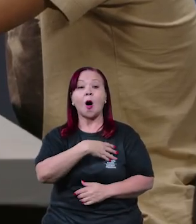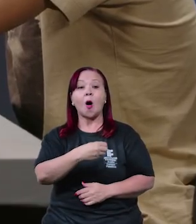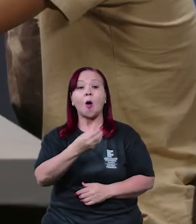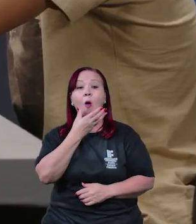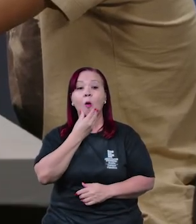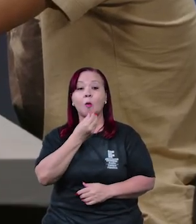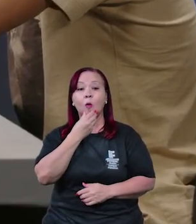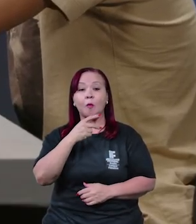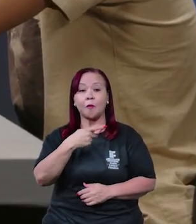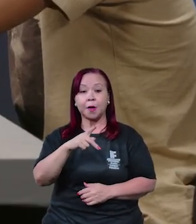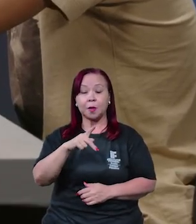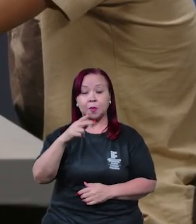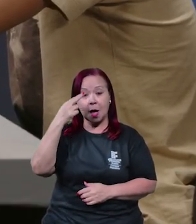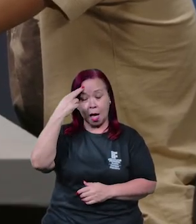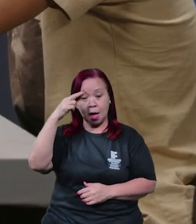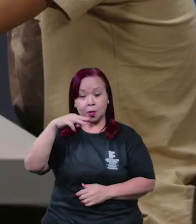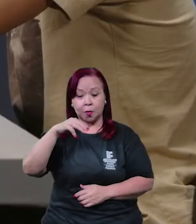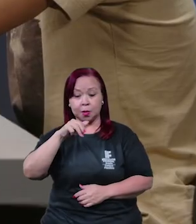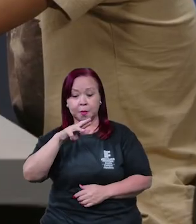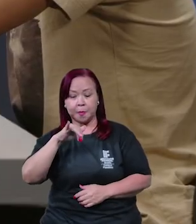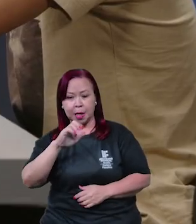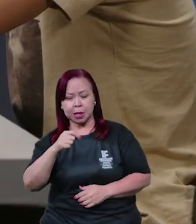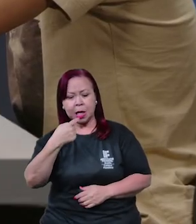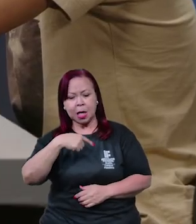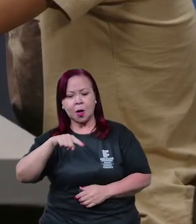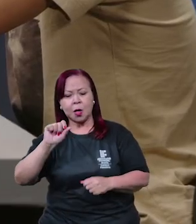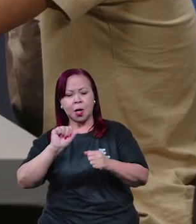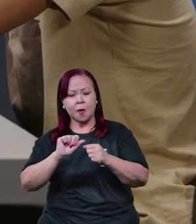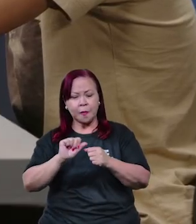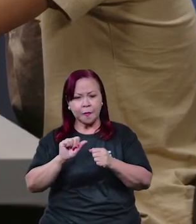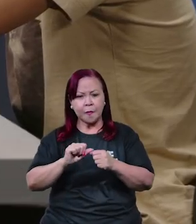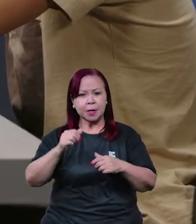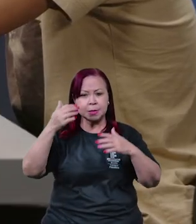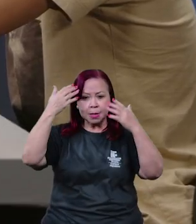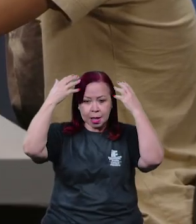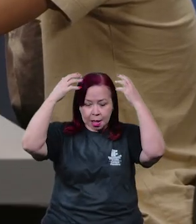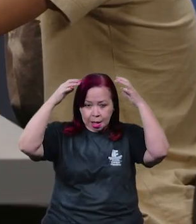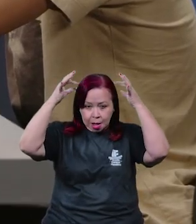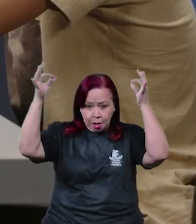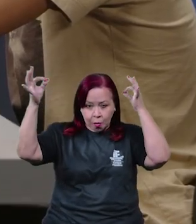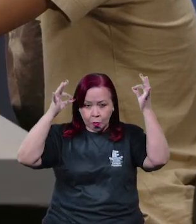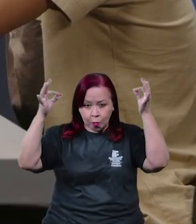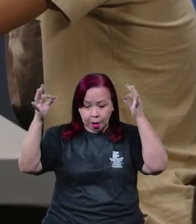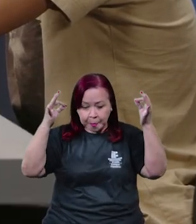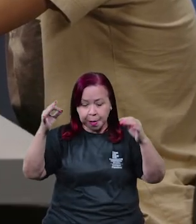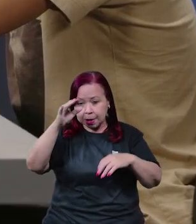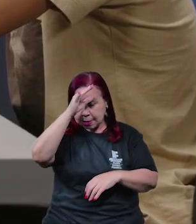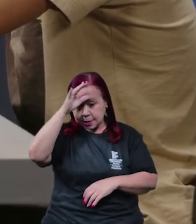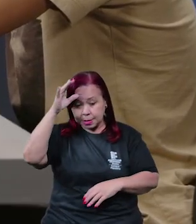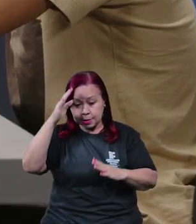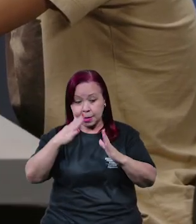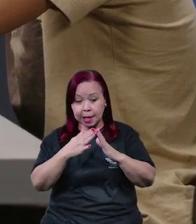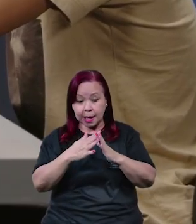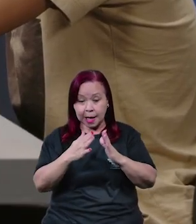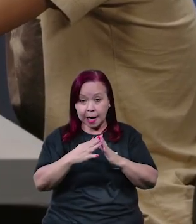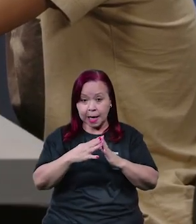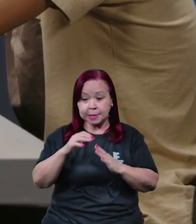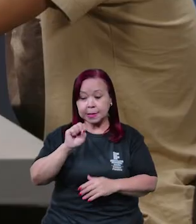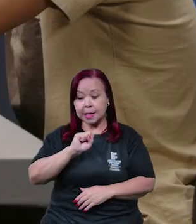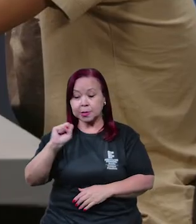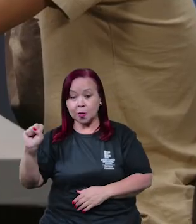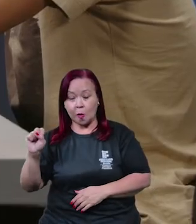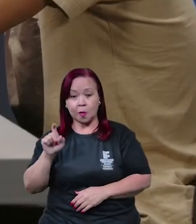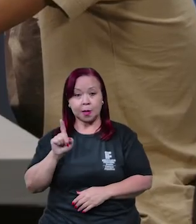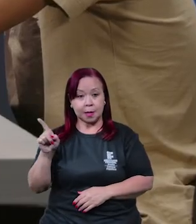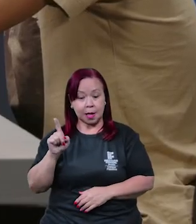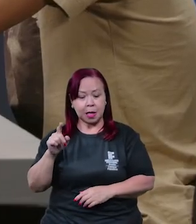Dona Maria, entendeu? Aí eu ia muitas vezes fazer o cabelo dessa cliente na casa da Dona Maria e era eu estar trançando o